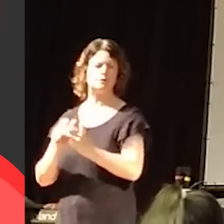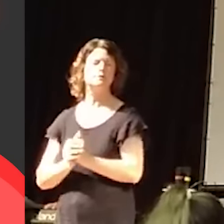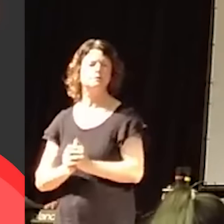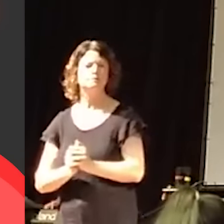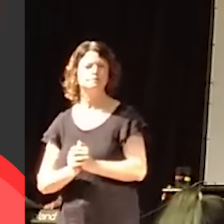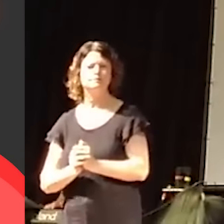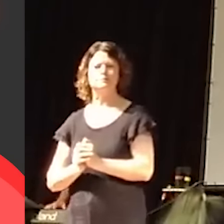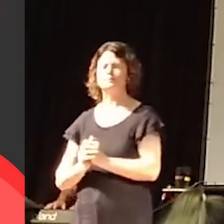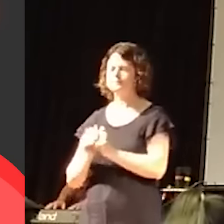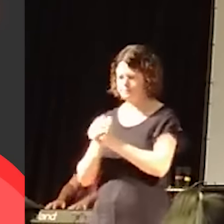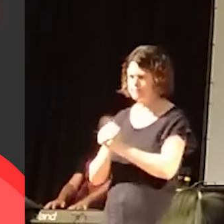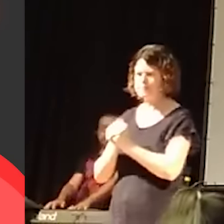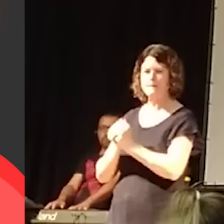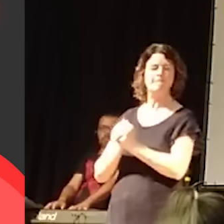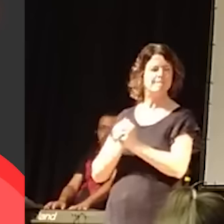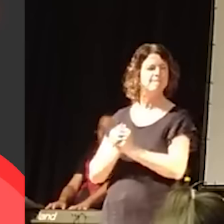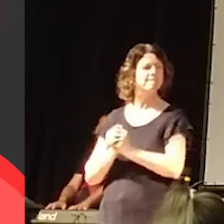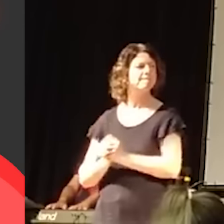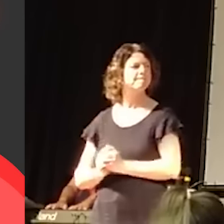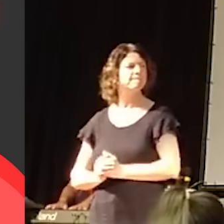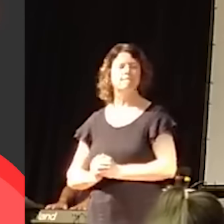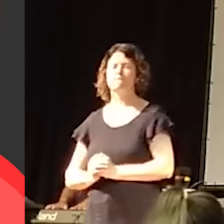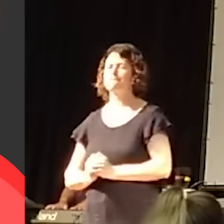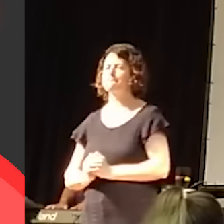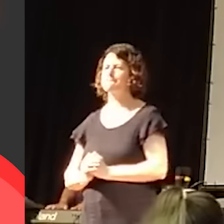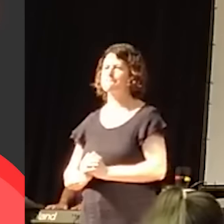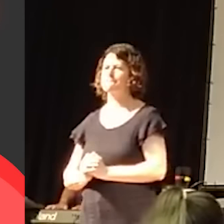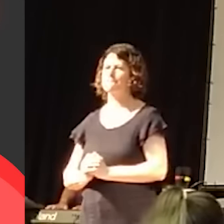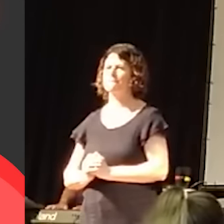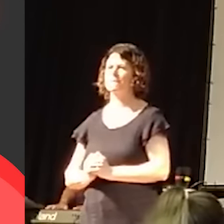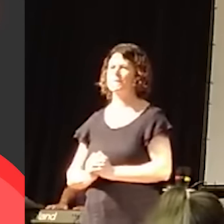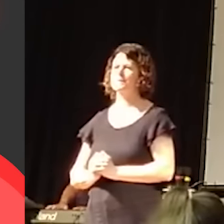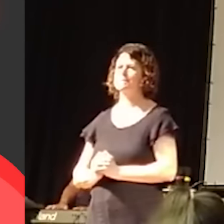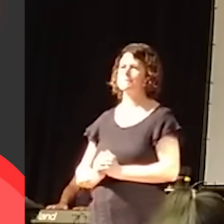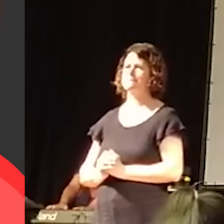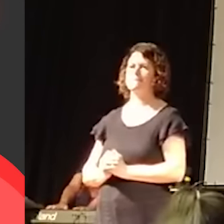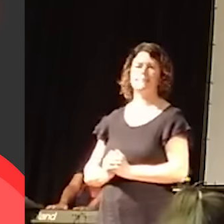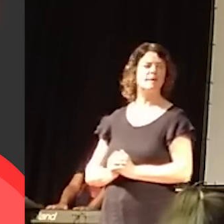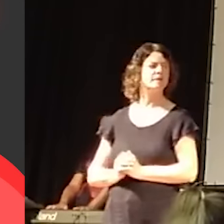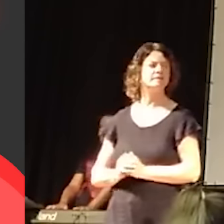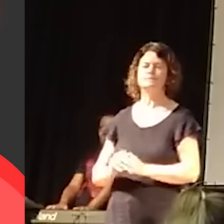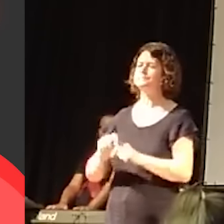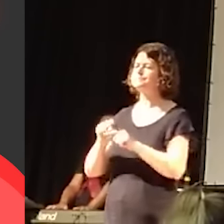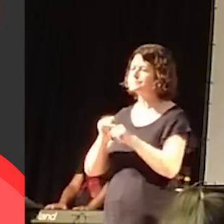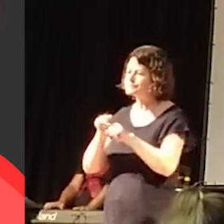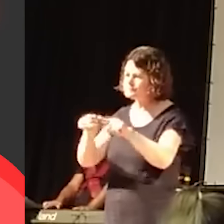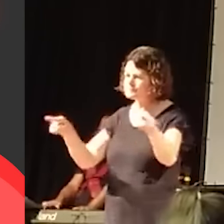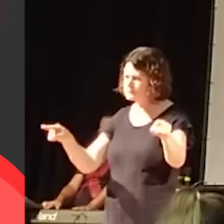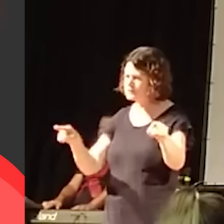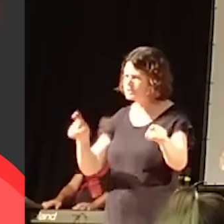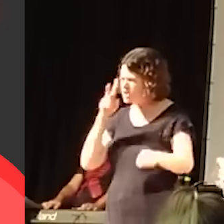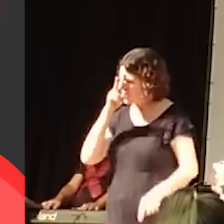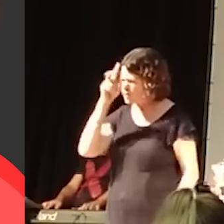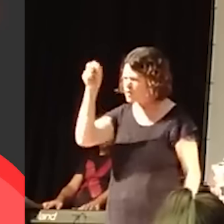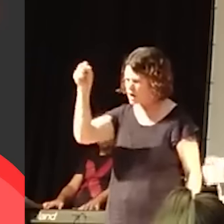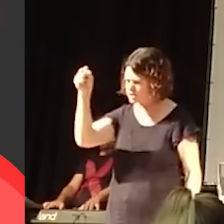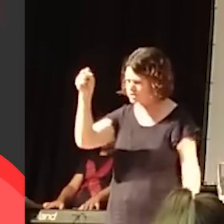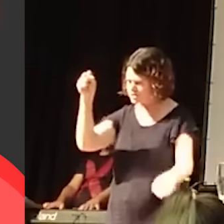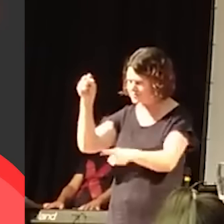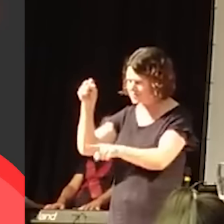orar Amém diga amém amém Seja forte e corajoso porque